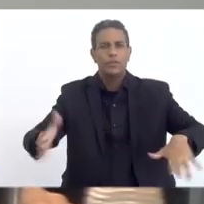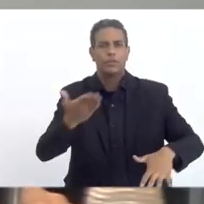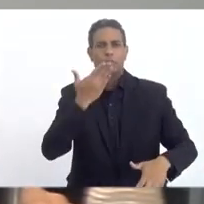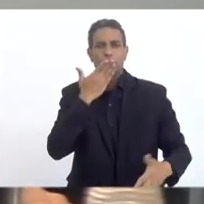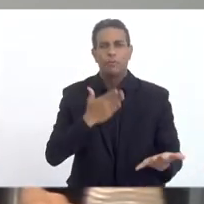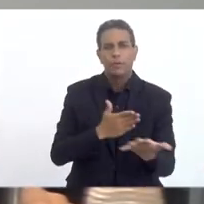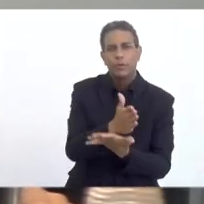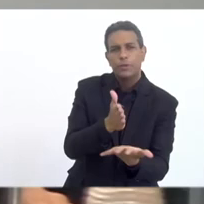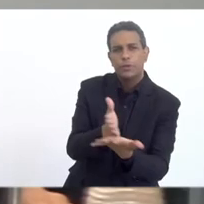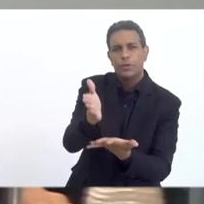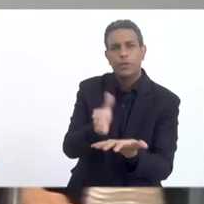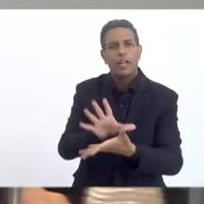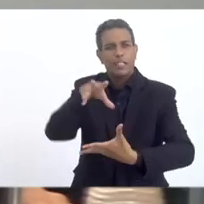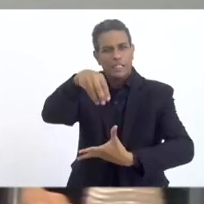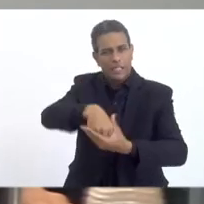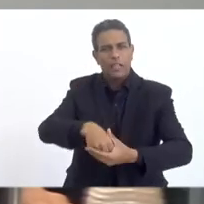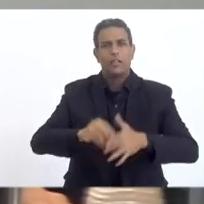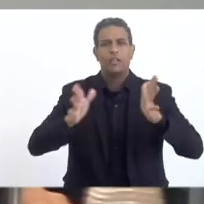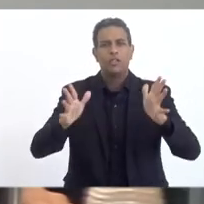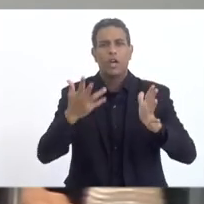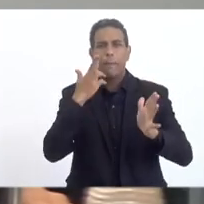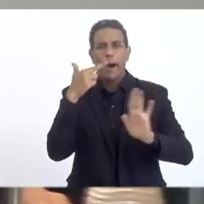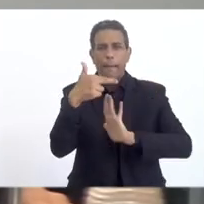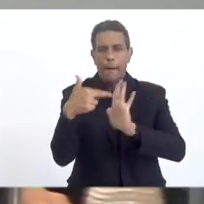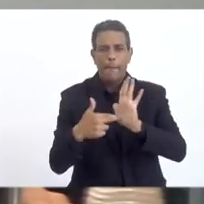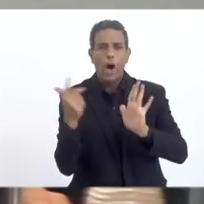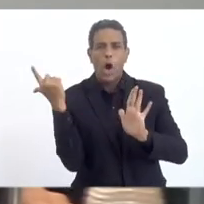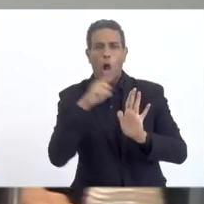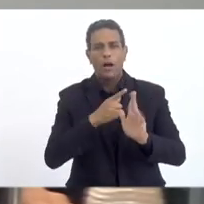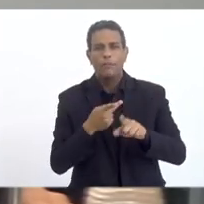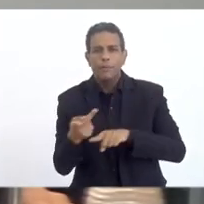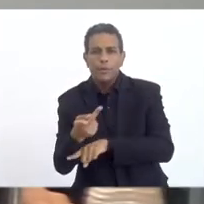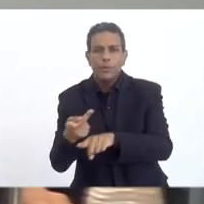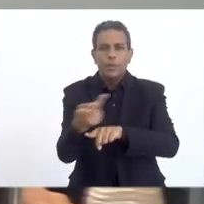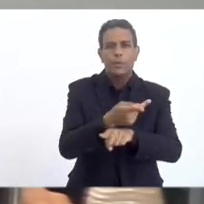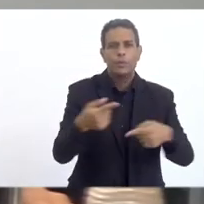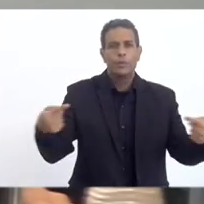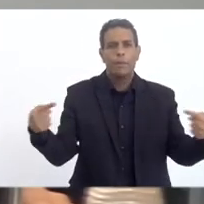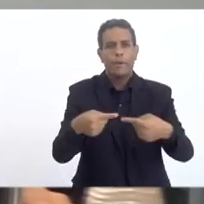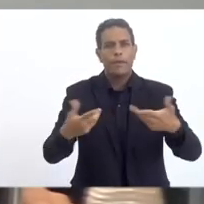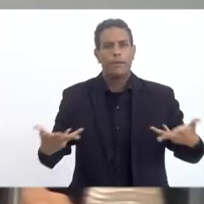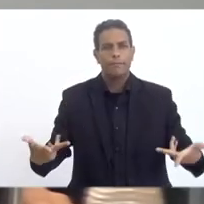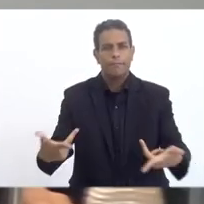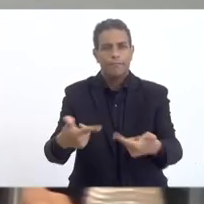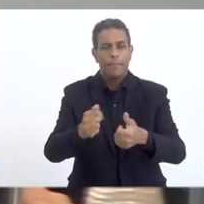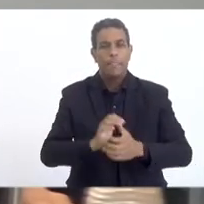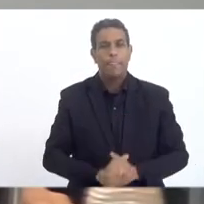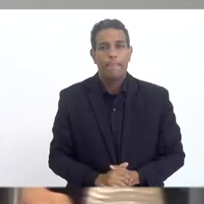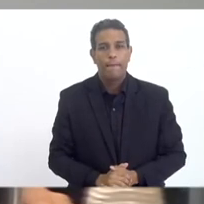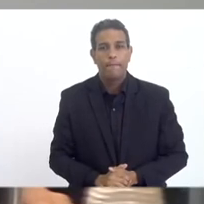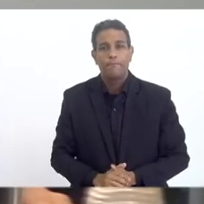na gestão de forma recorrente, né? Na busca da excelência. E